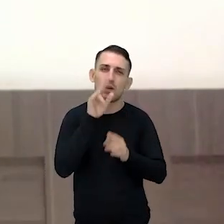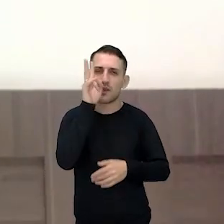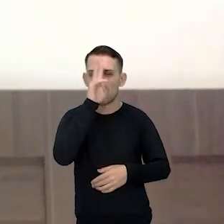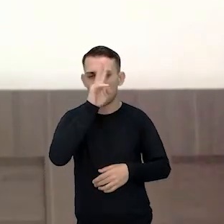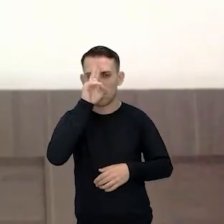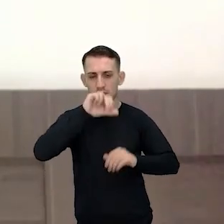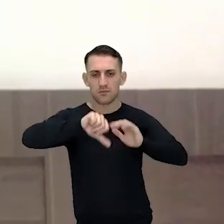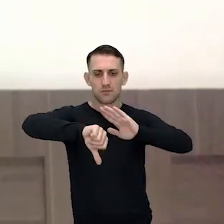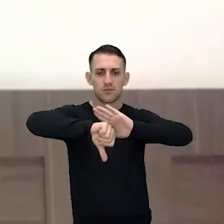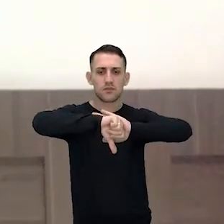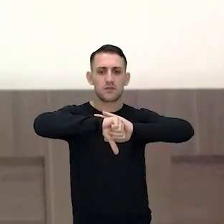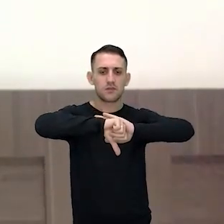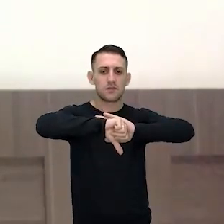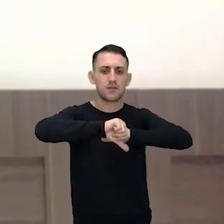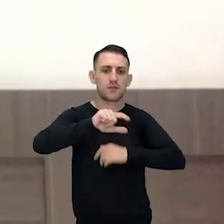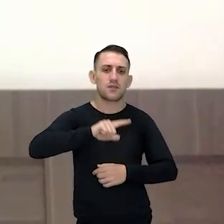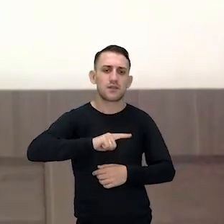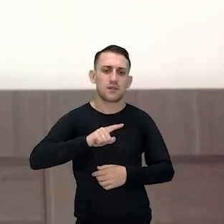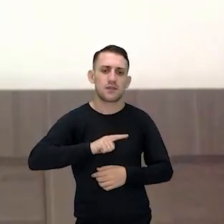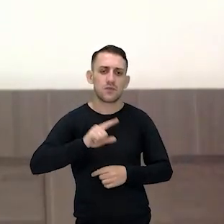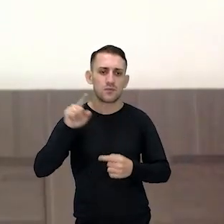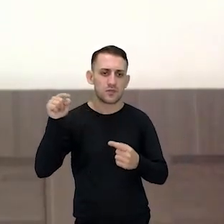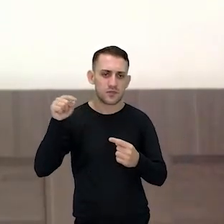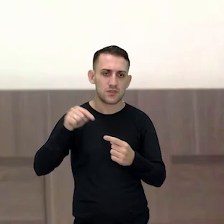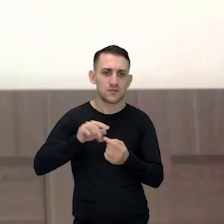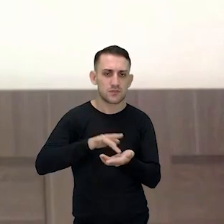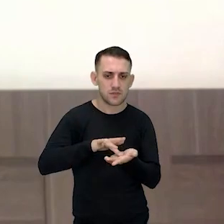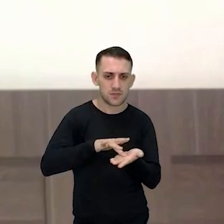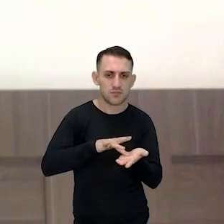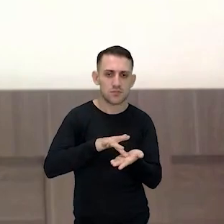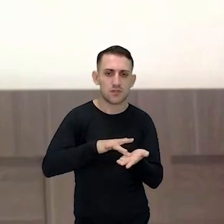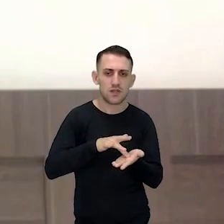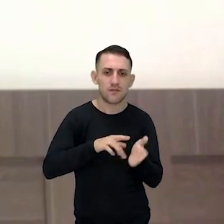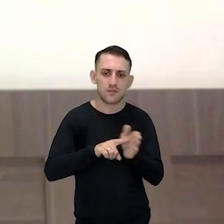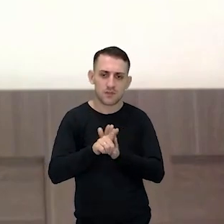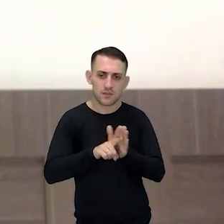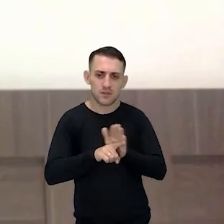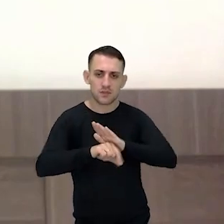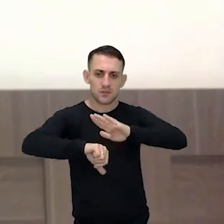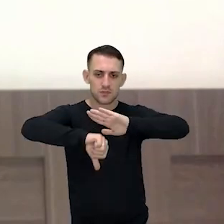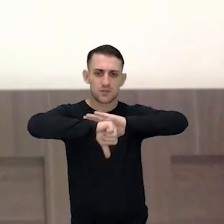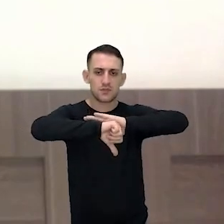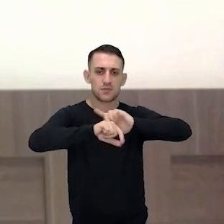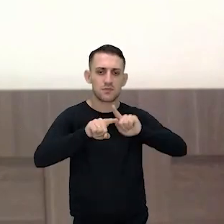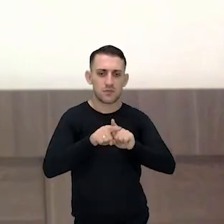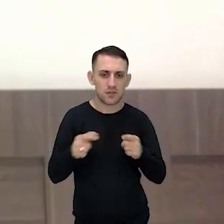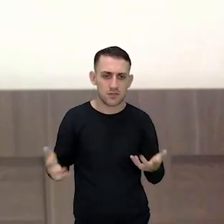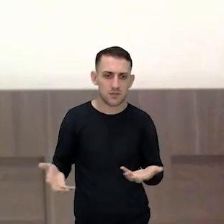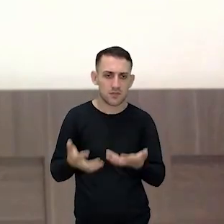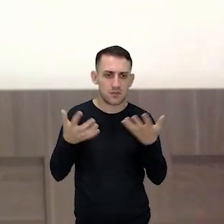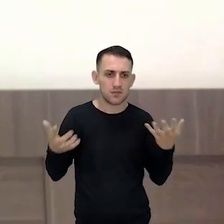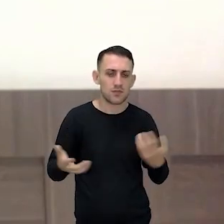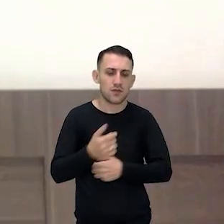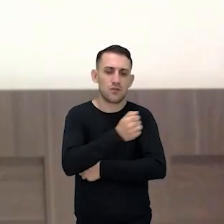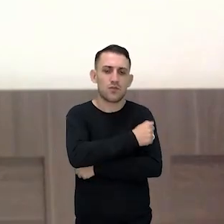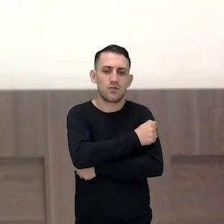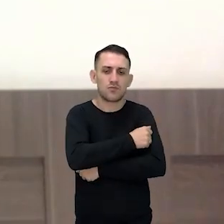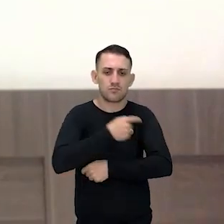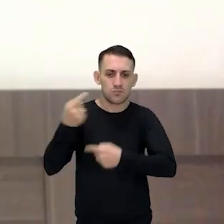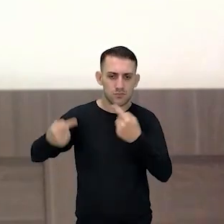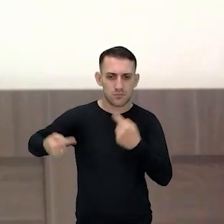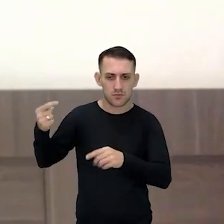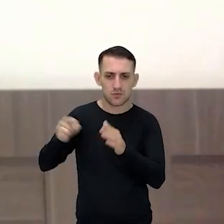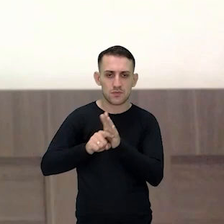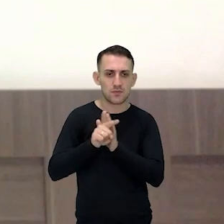exemplo, com o objetivo de simular uma investigação criminal, né, para estimular os estudantes a discutir e pesquisar